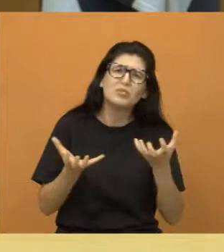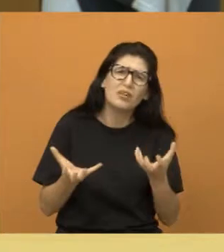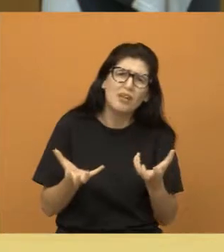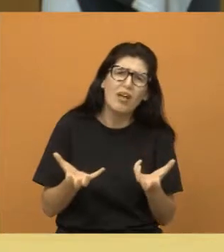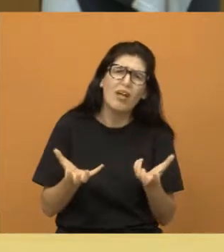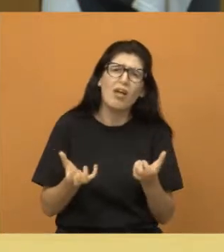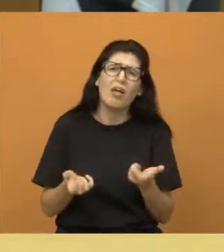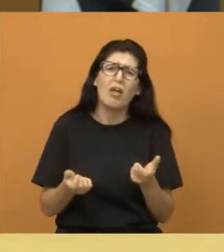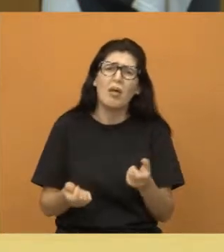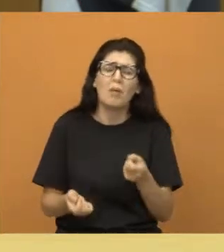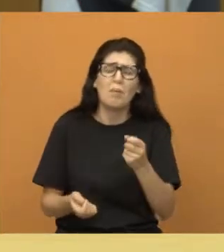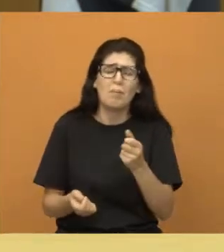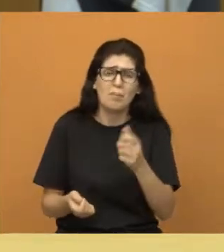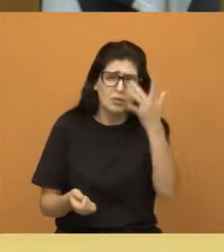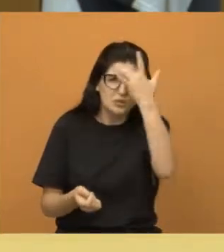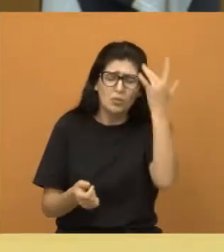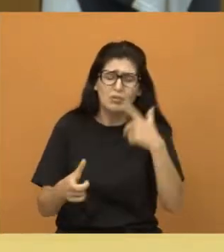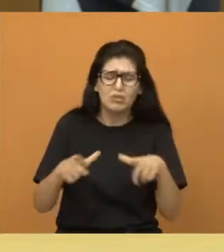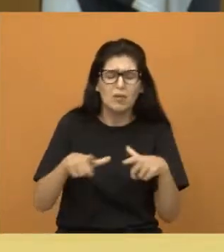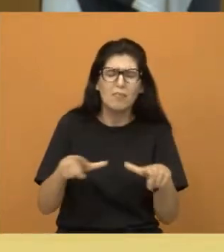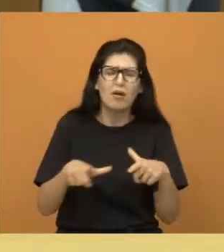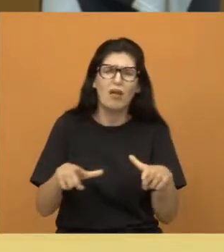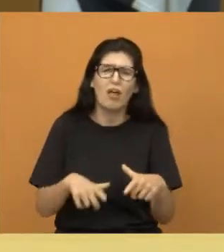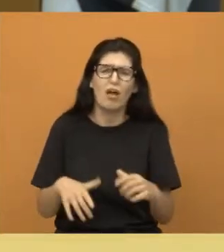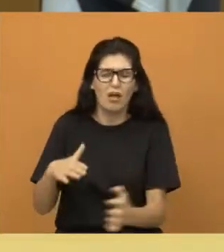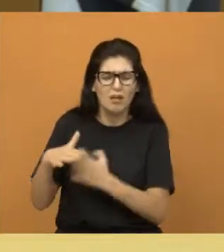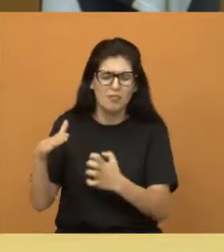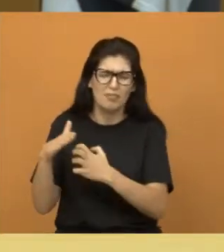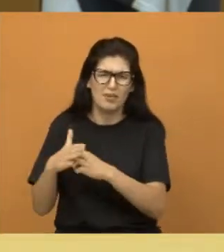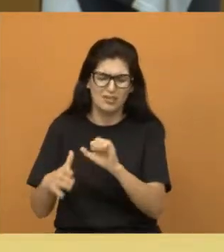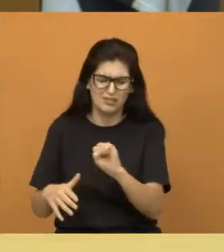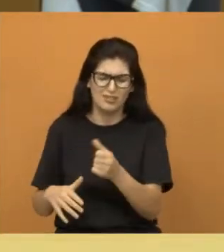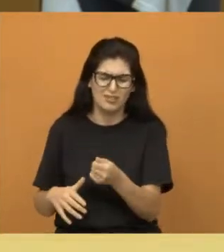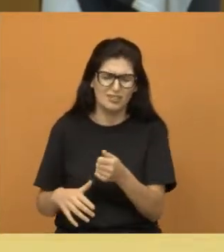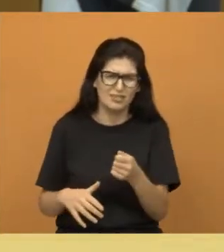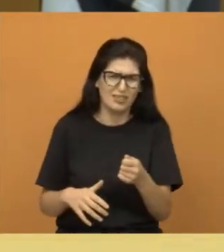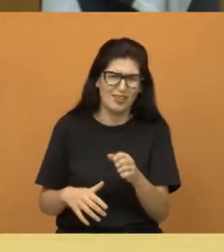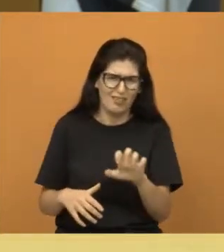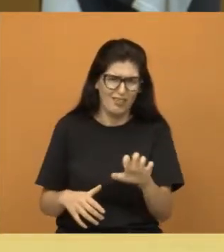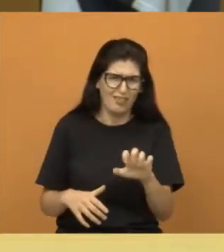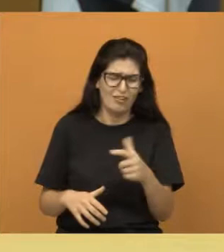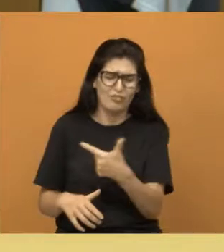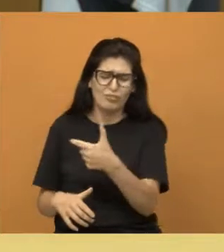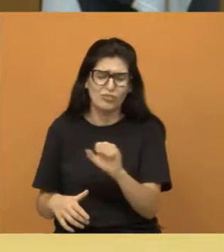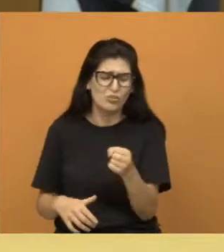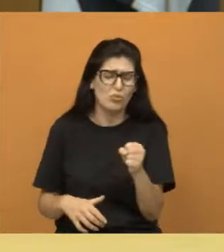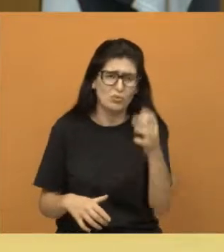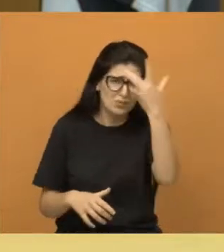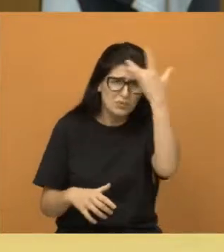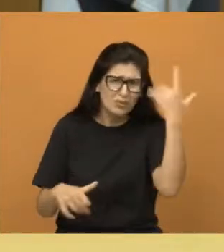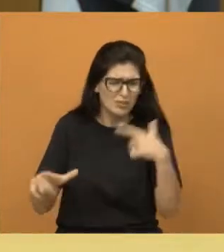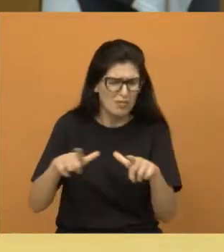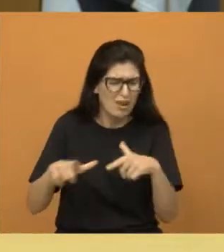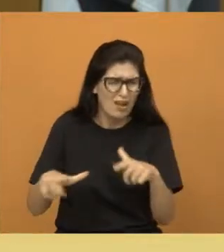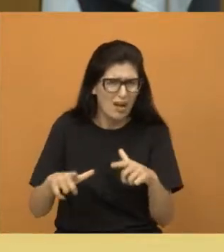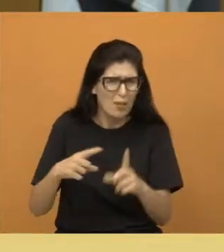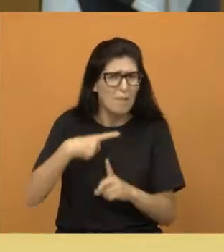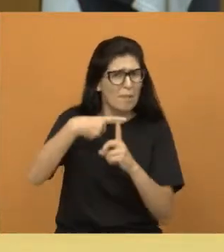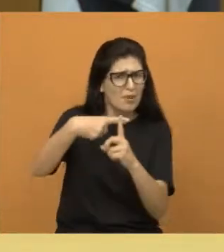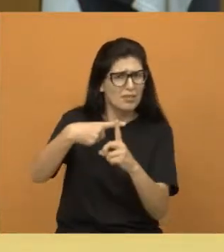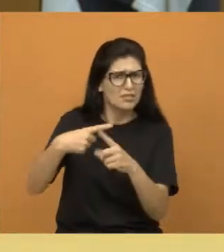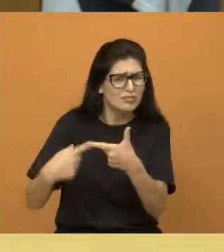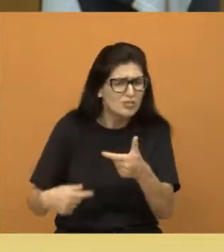SAI. Com o impacto financeiro que foi colocado aqui, ó. Já foi dito aqui pelo vereador Luiz